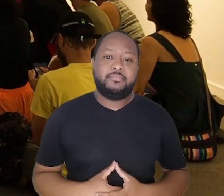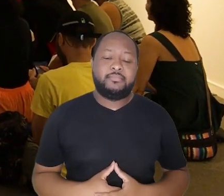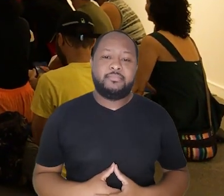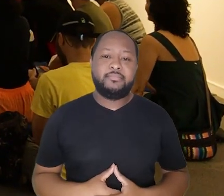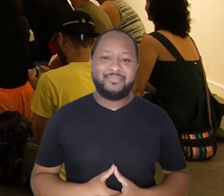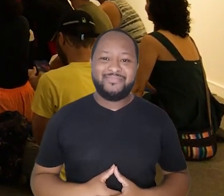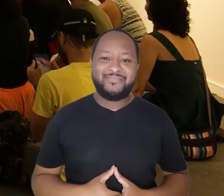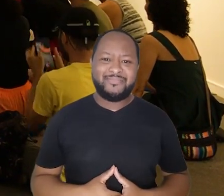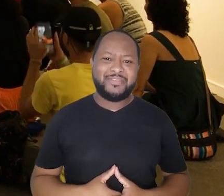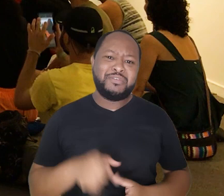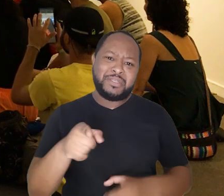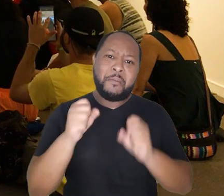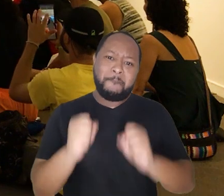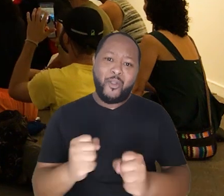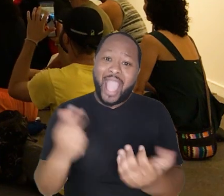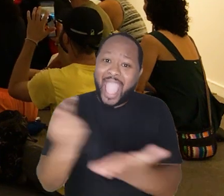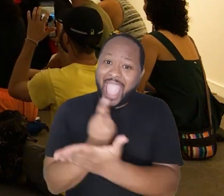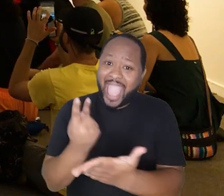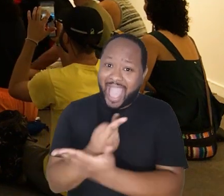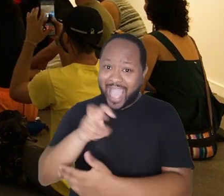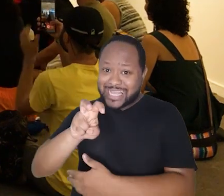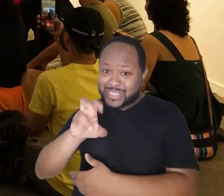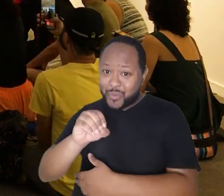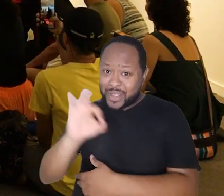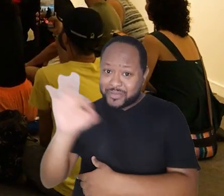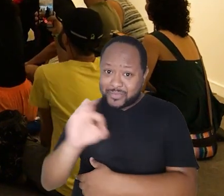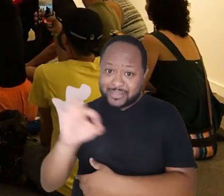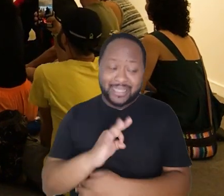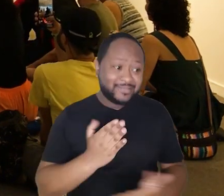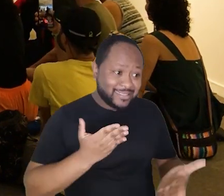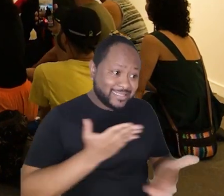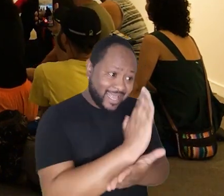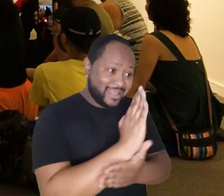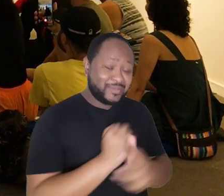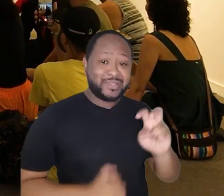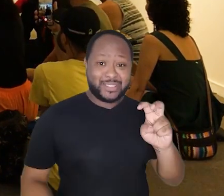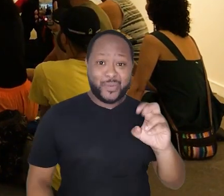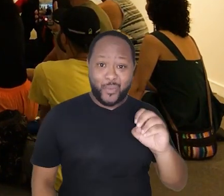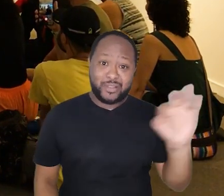Certo. Dá para errar 50% e dá para acertar 50%, né? É bom.